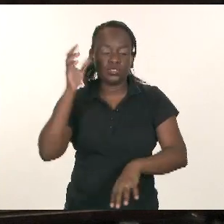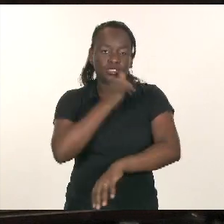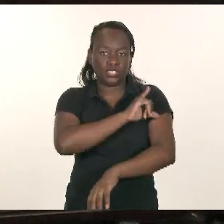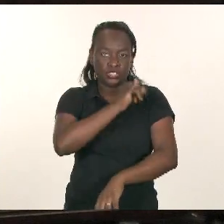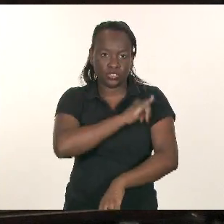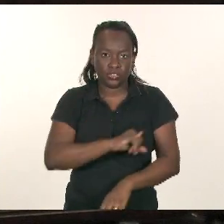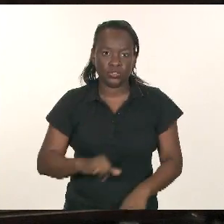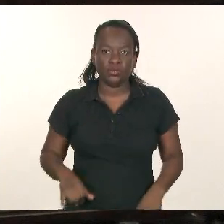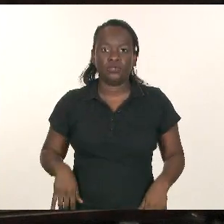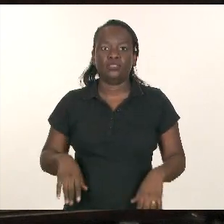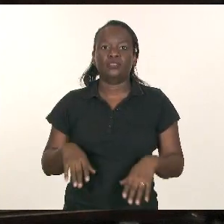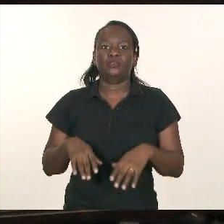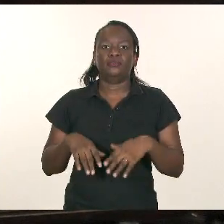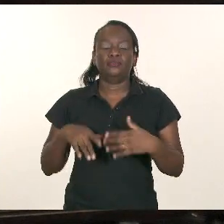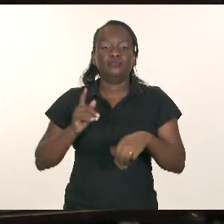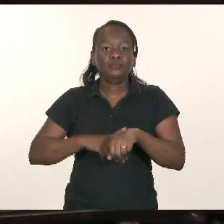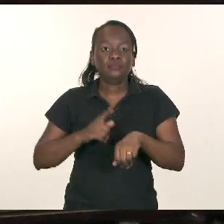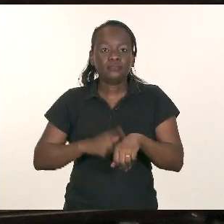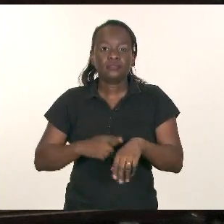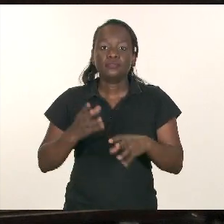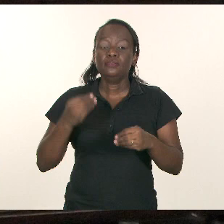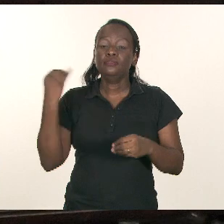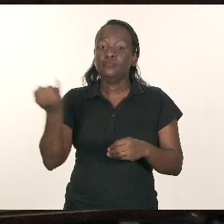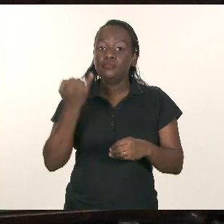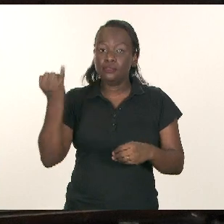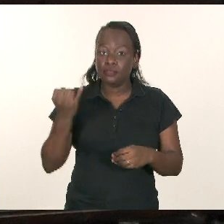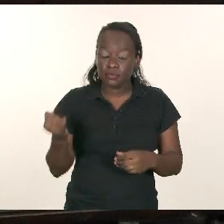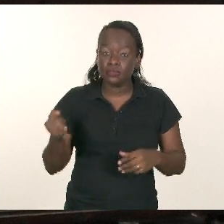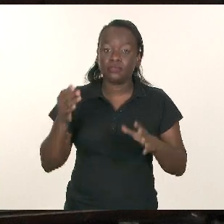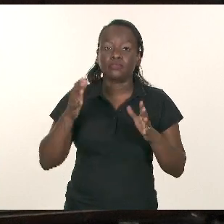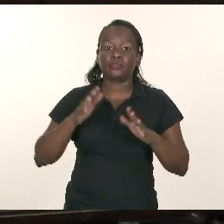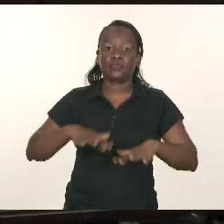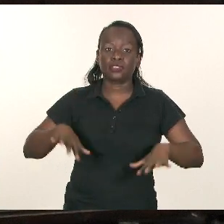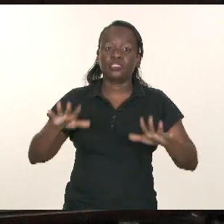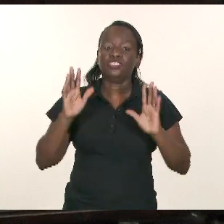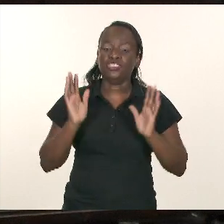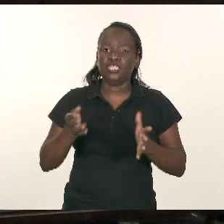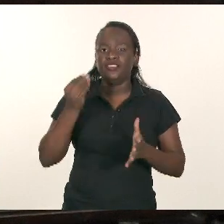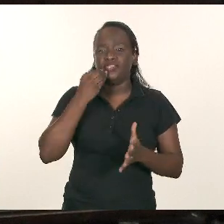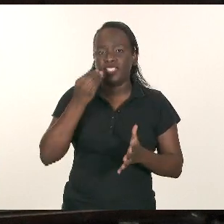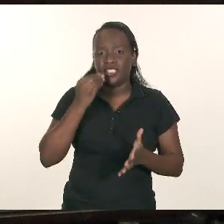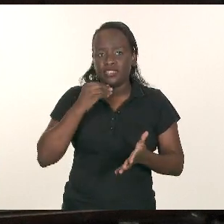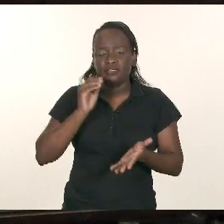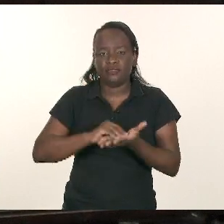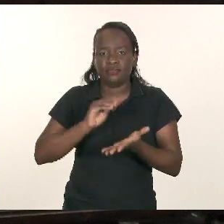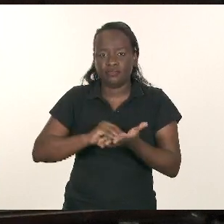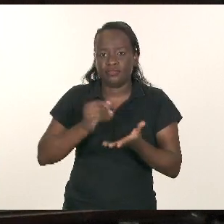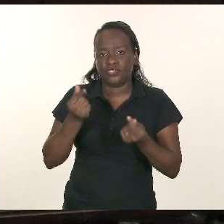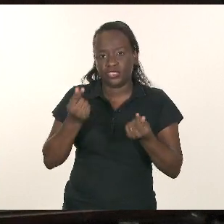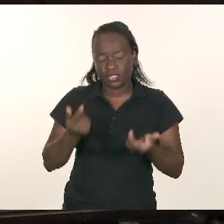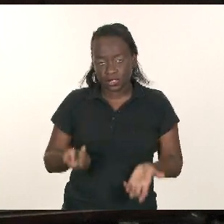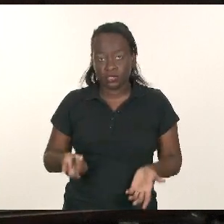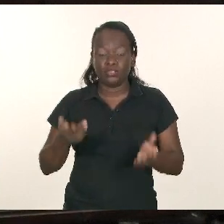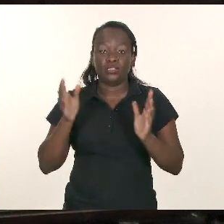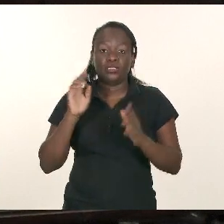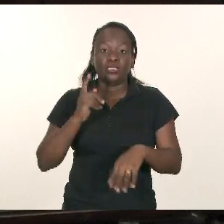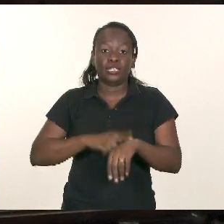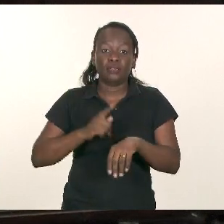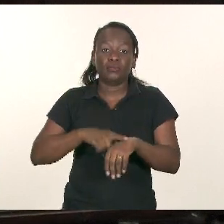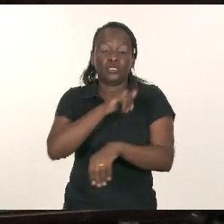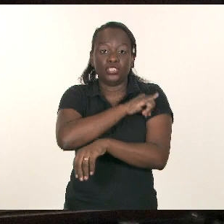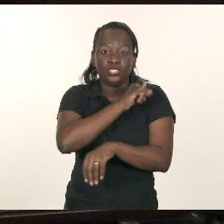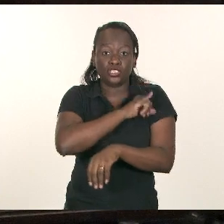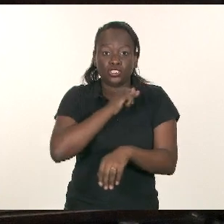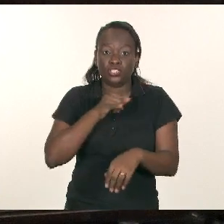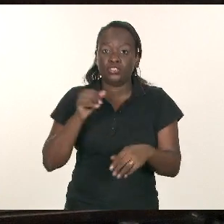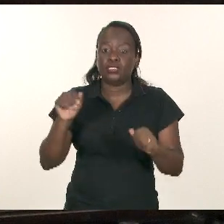Janeiro, um momento tão importante para a nossa já frágil economia, um momento em que o Rio de Janeiro se abre,